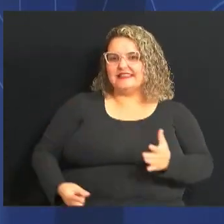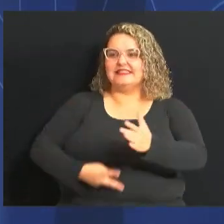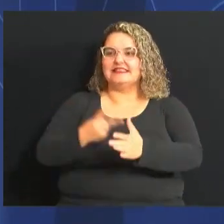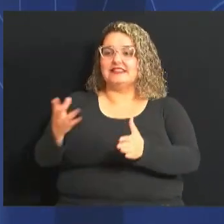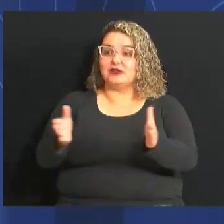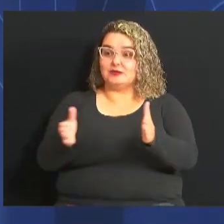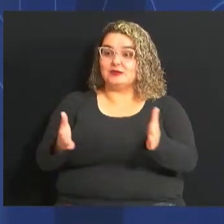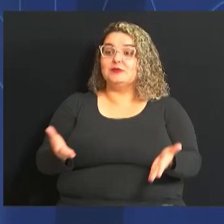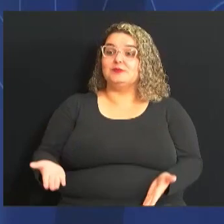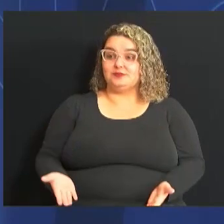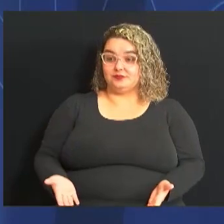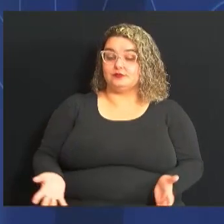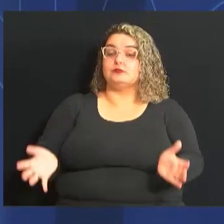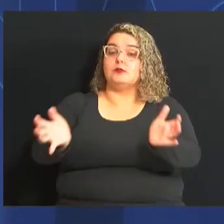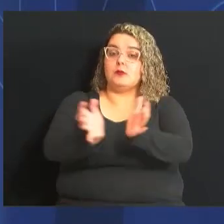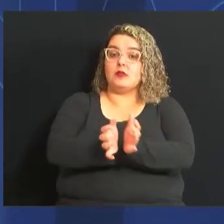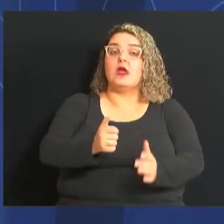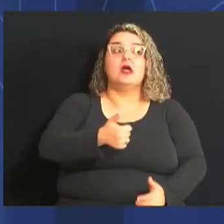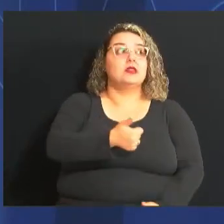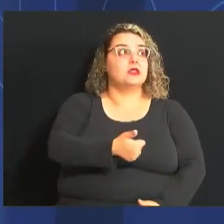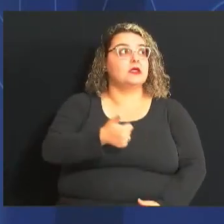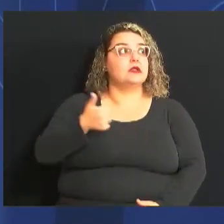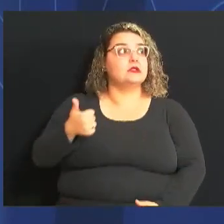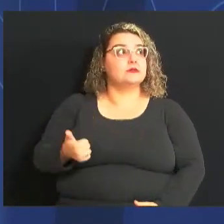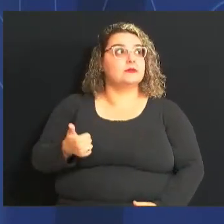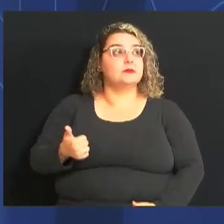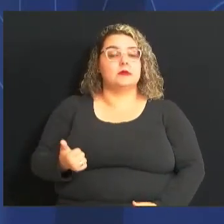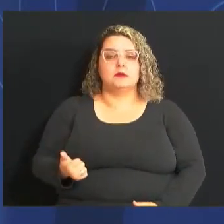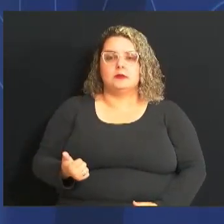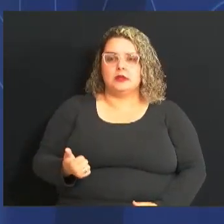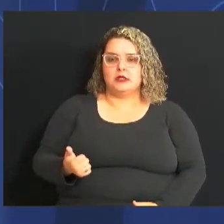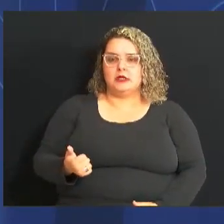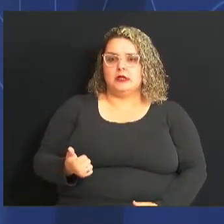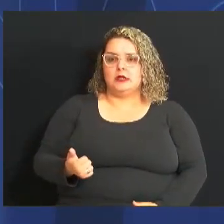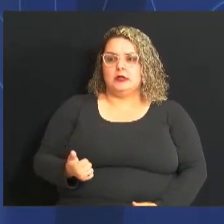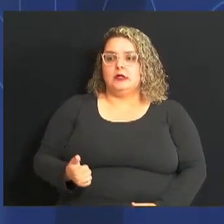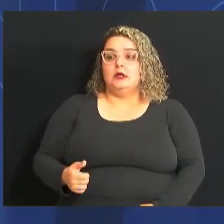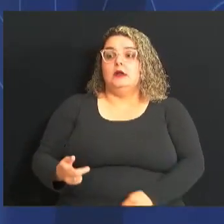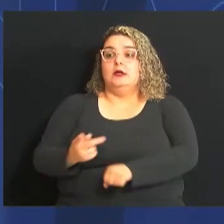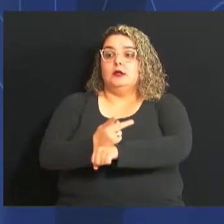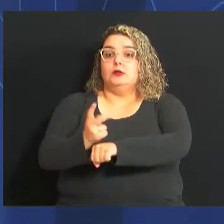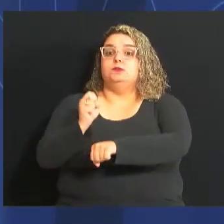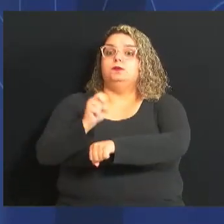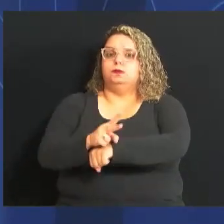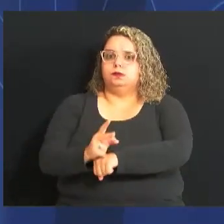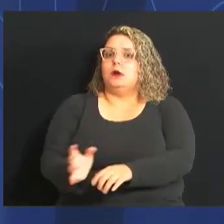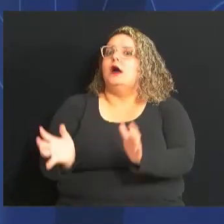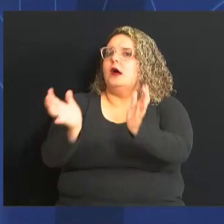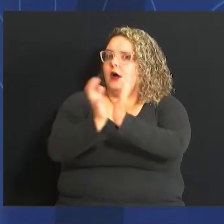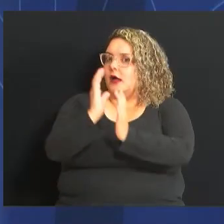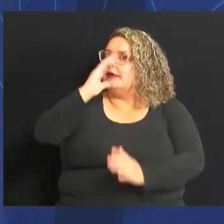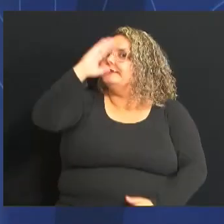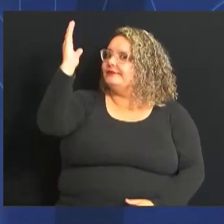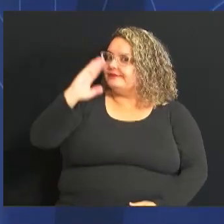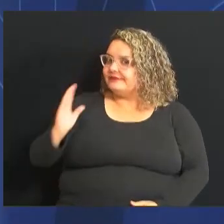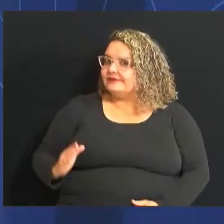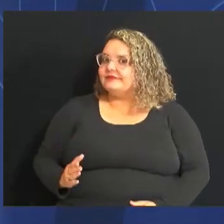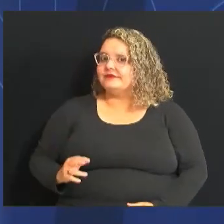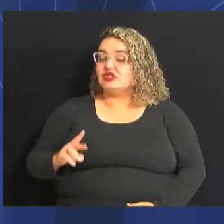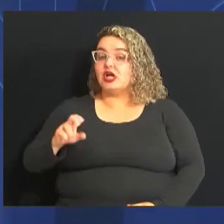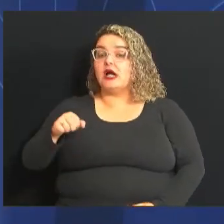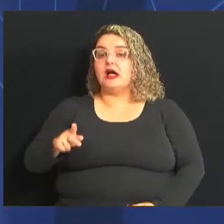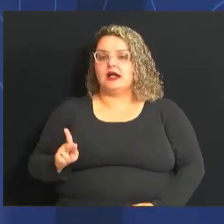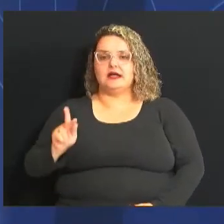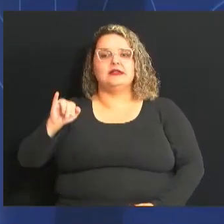A equipe é a 11ª colocada e está em busca de uma vaga à Copa do Brasil por meio de ranking e